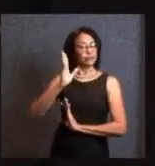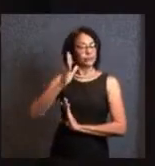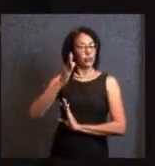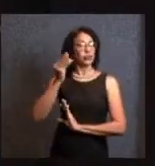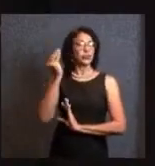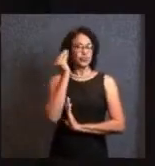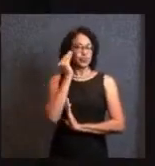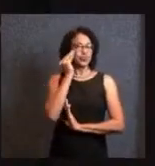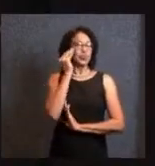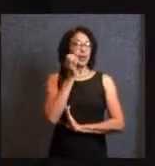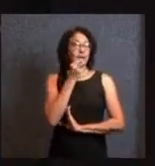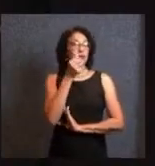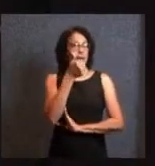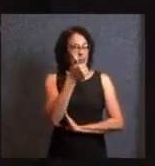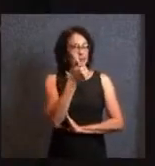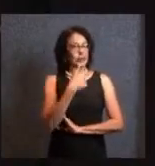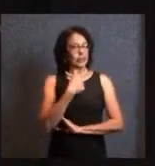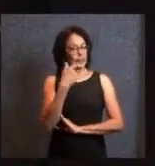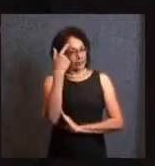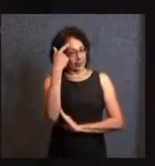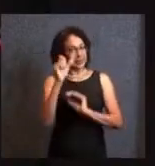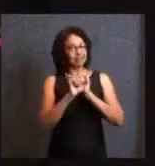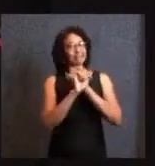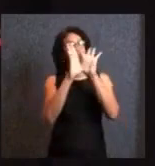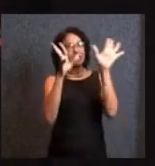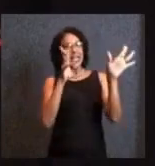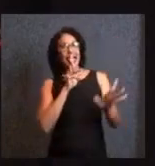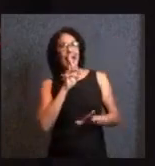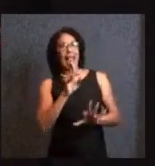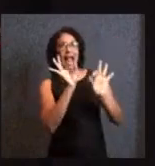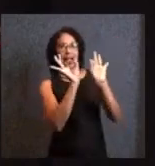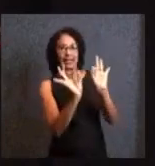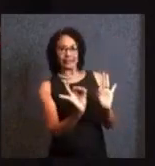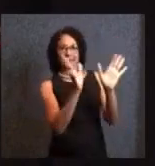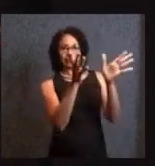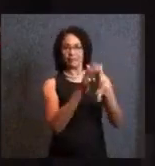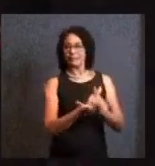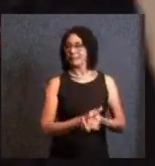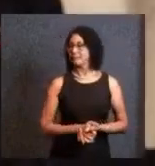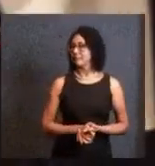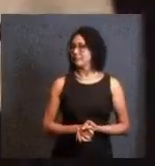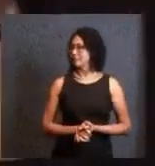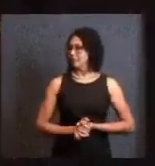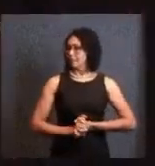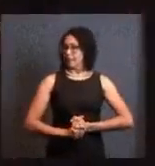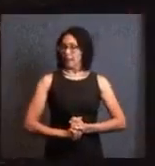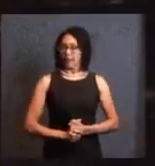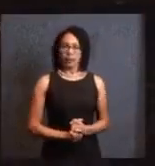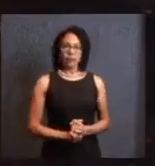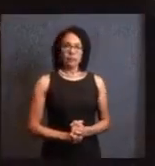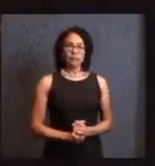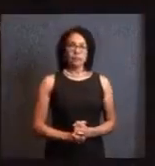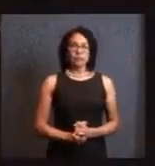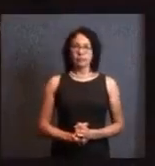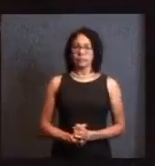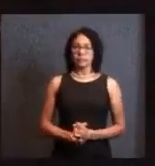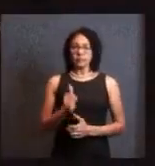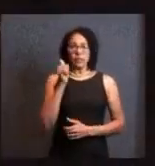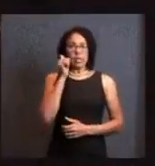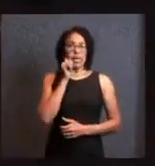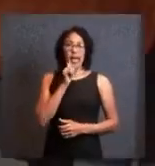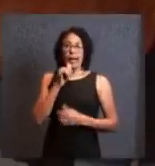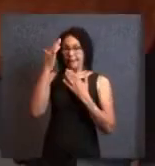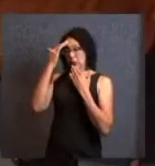eu espero ter esclarecido aí as perguntas.